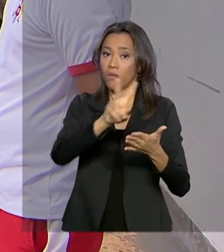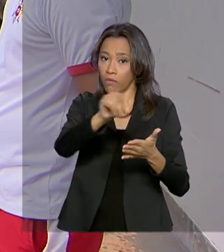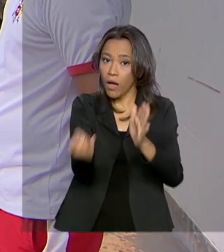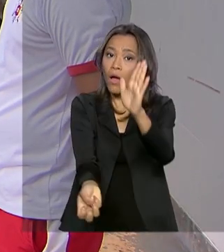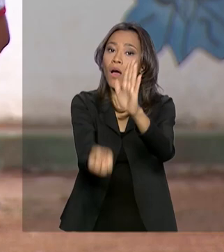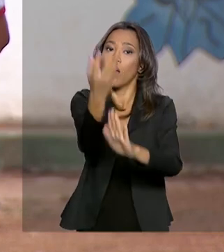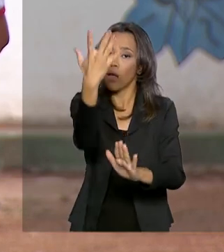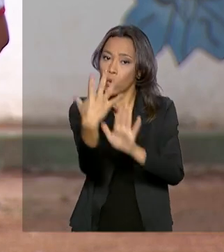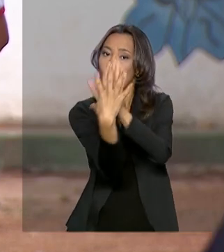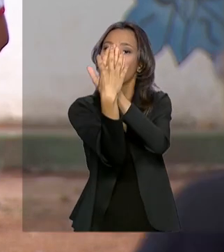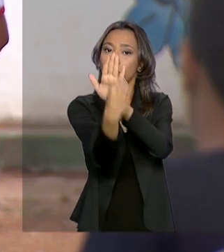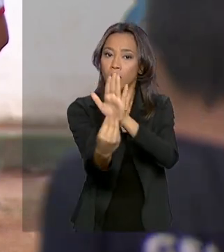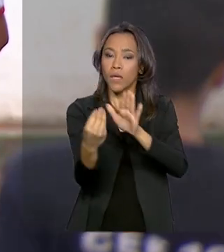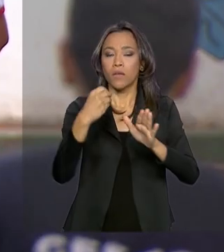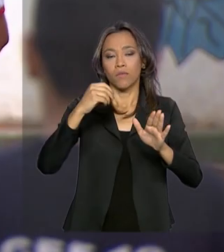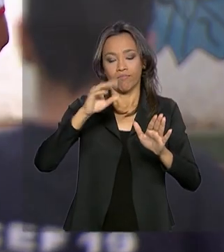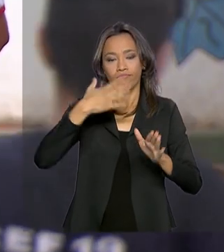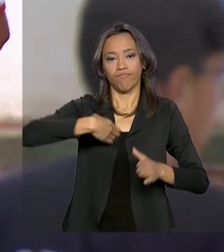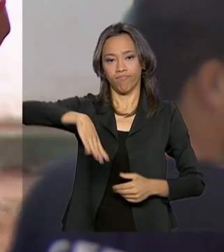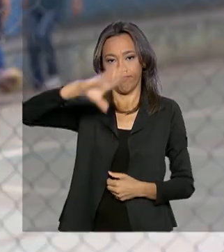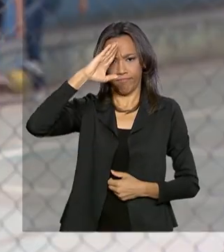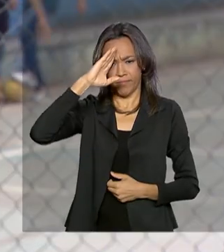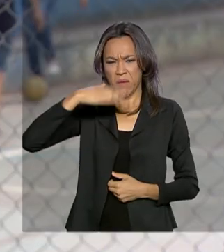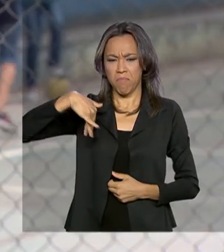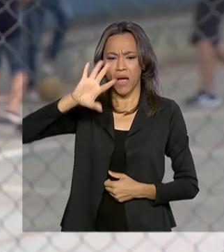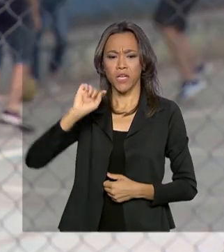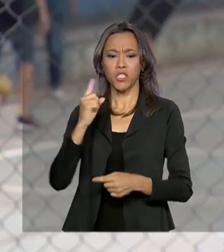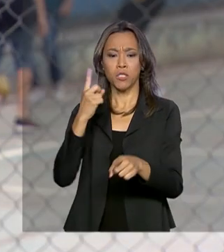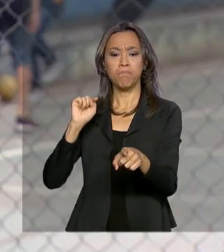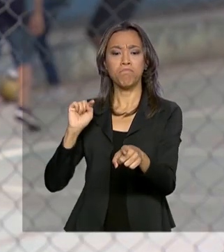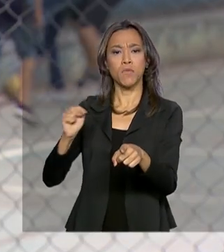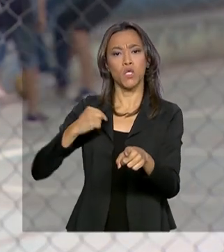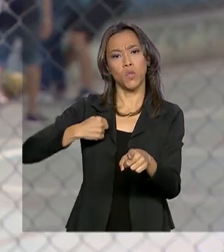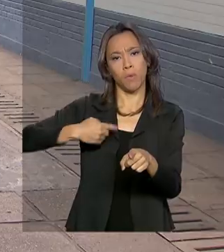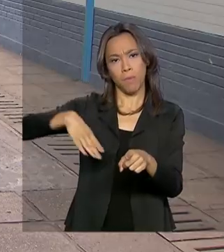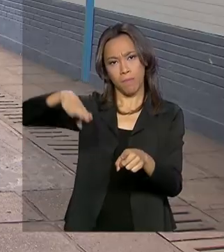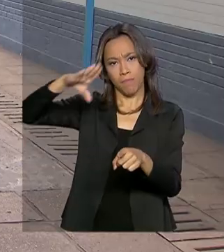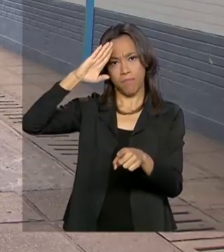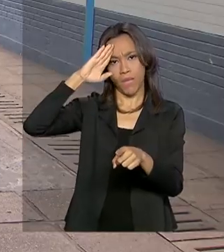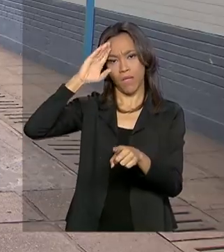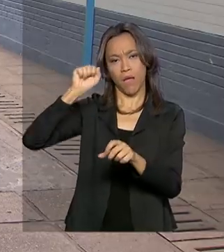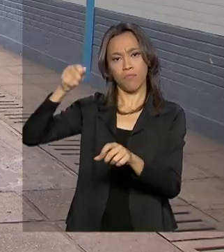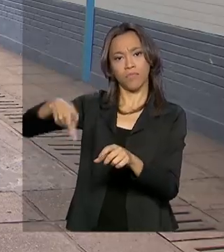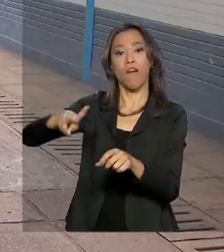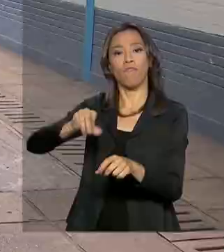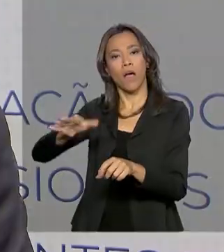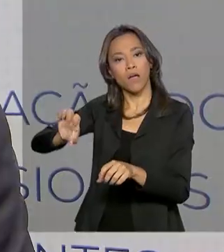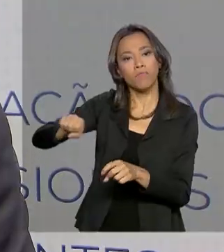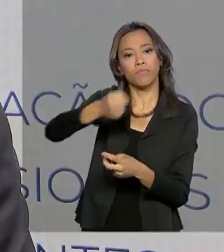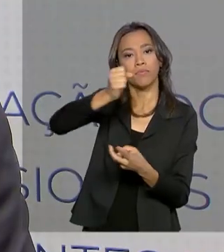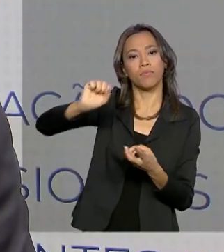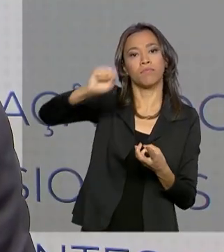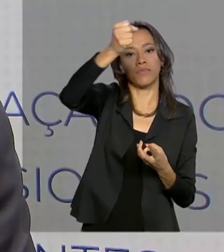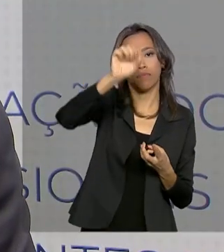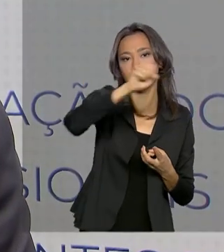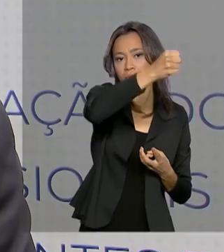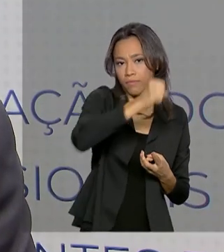da Educação. Mais de 1.000 militares da Reserva das Forças Armadas vão atuar no apoio à gestão escolar. É um